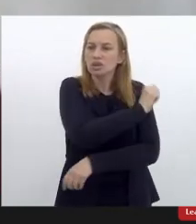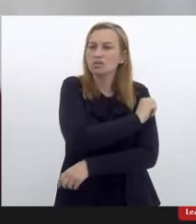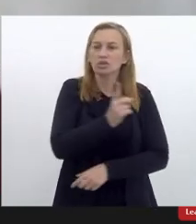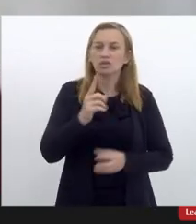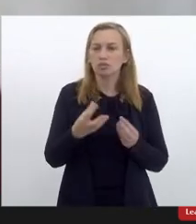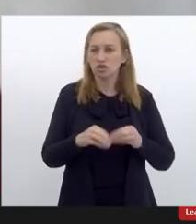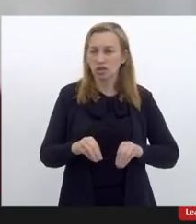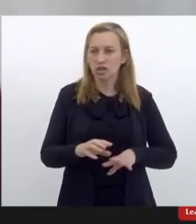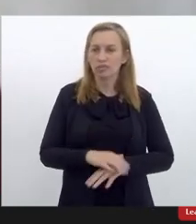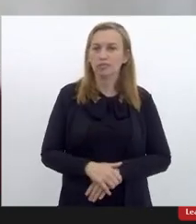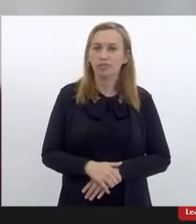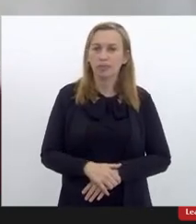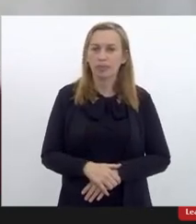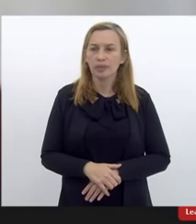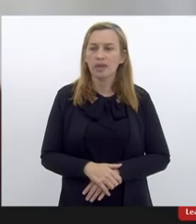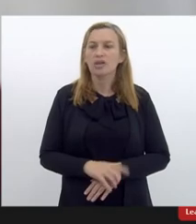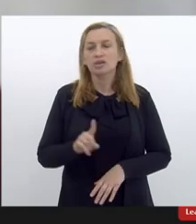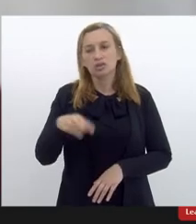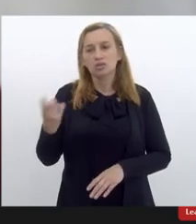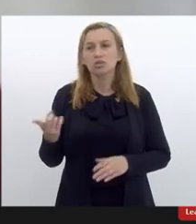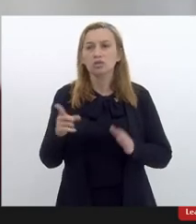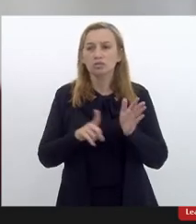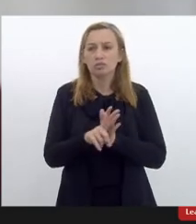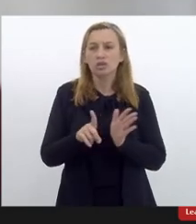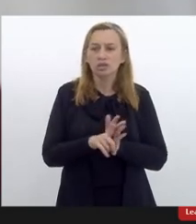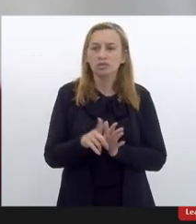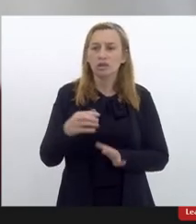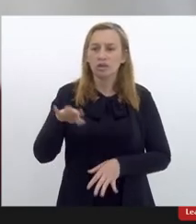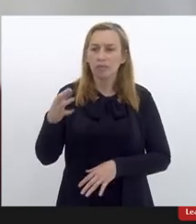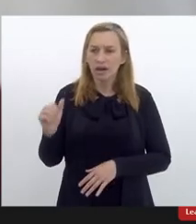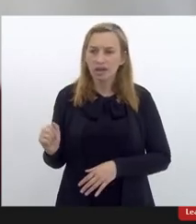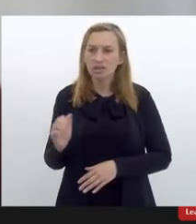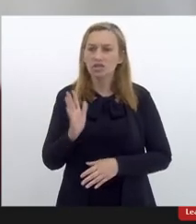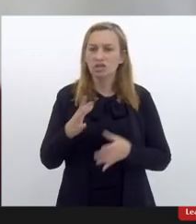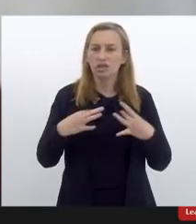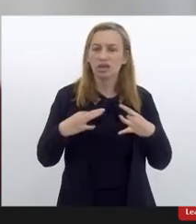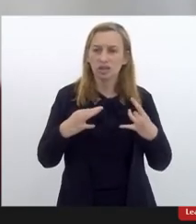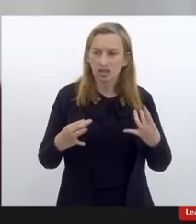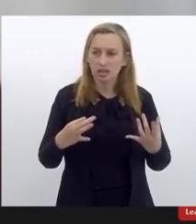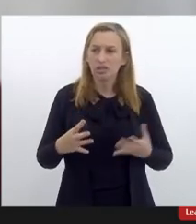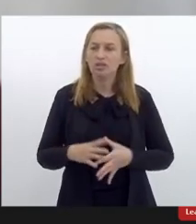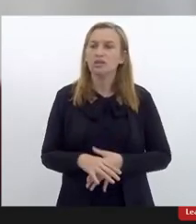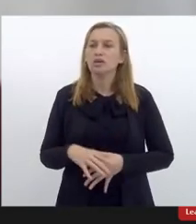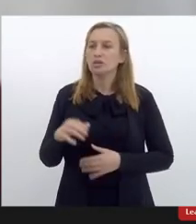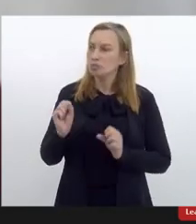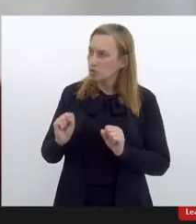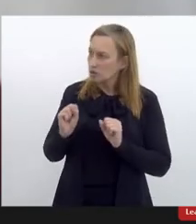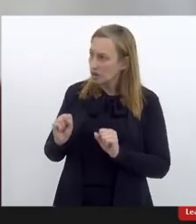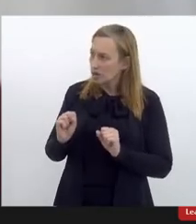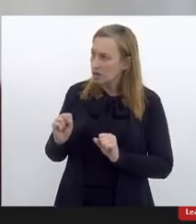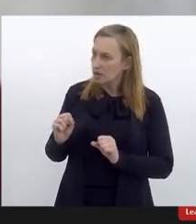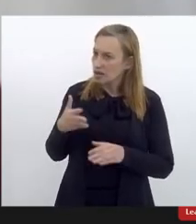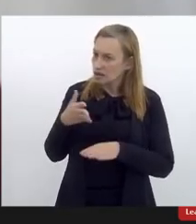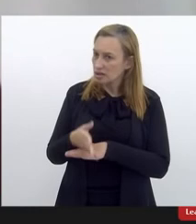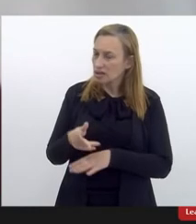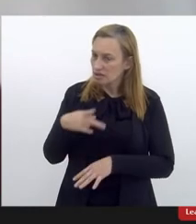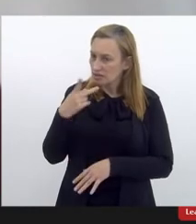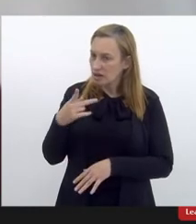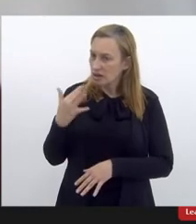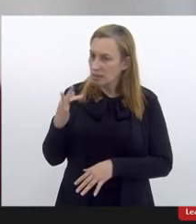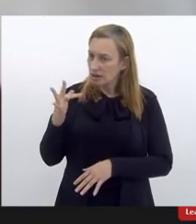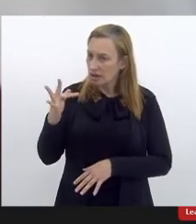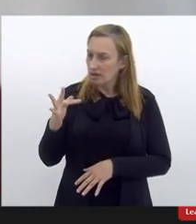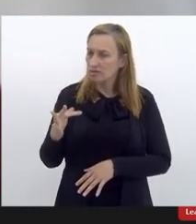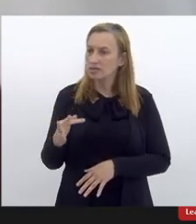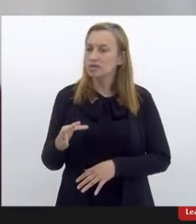sejam prejudicados. Sobre as demais perguntas, a Márcia já está aí à disposição. Márcia, se você puder entrar e dar uma breve